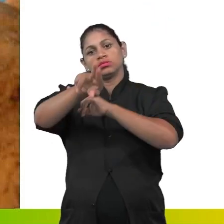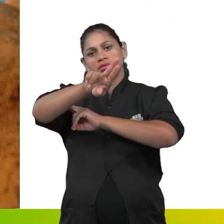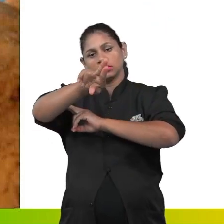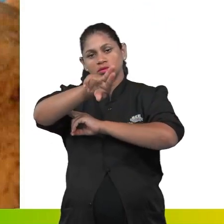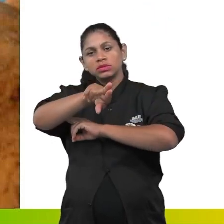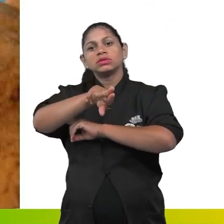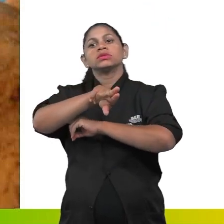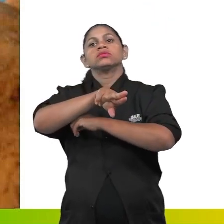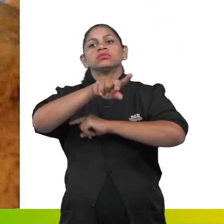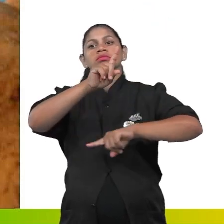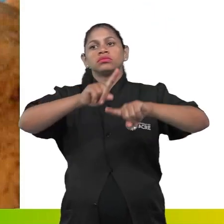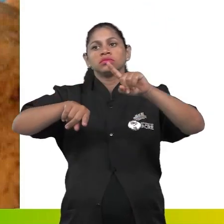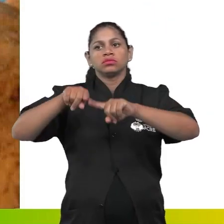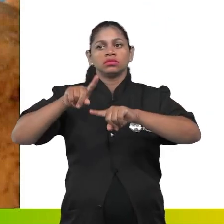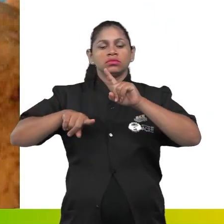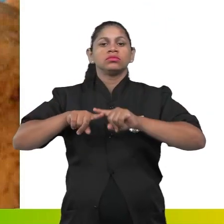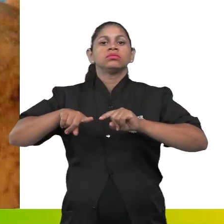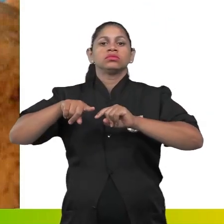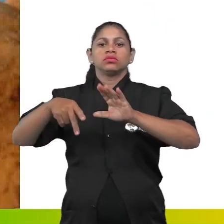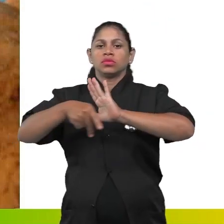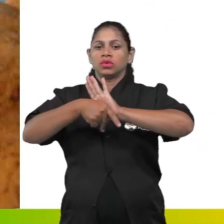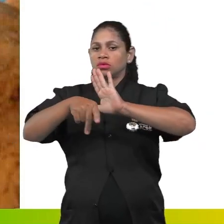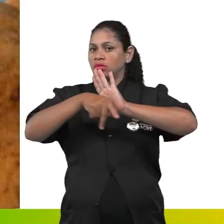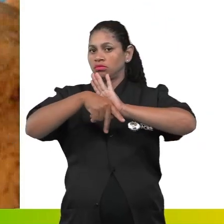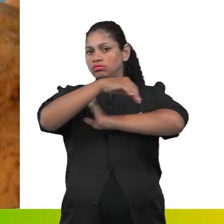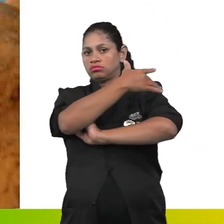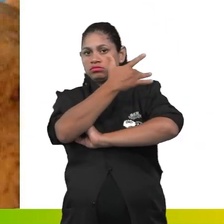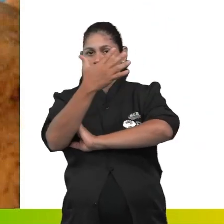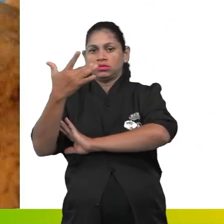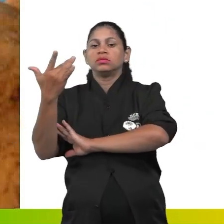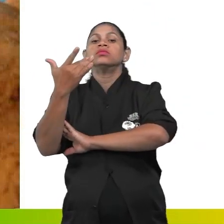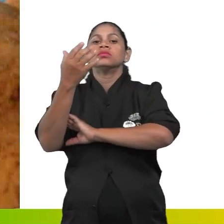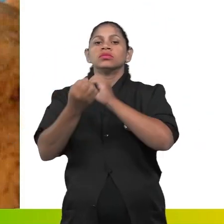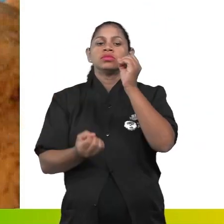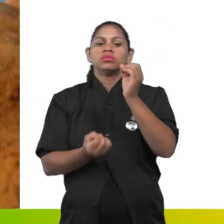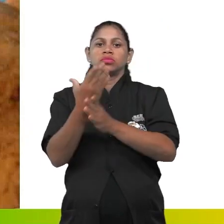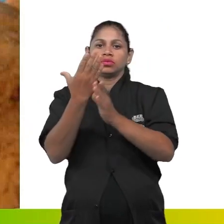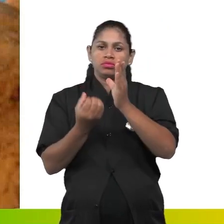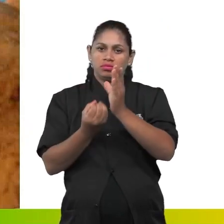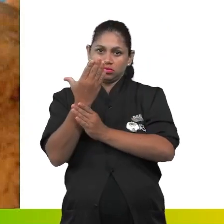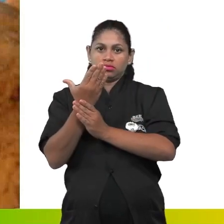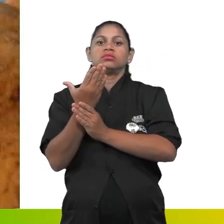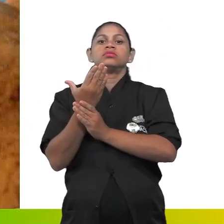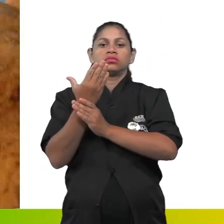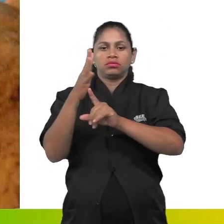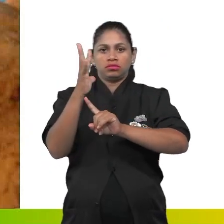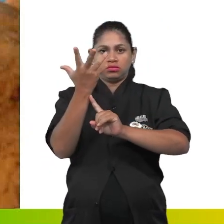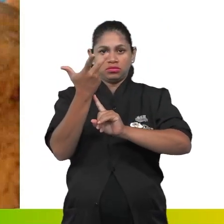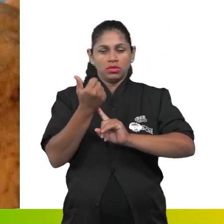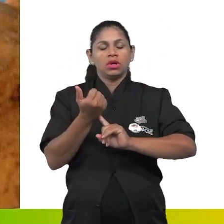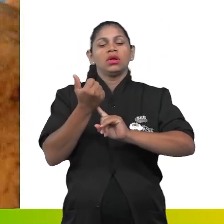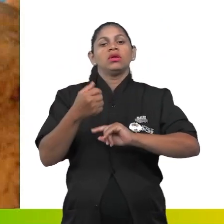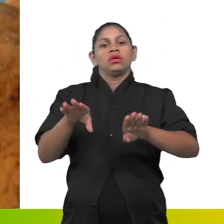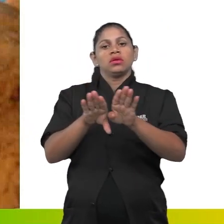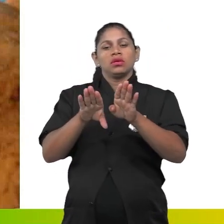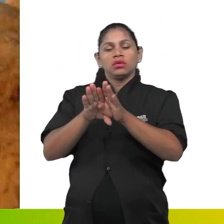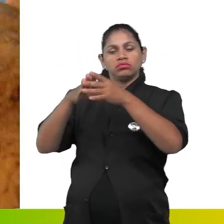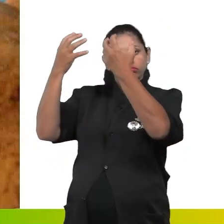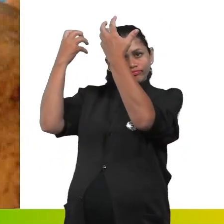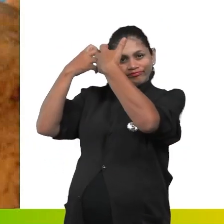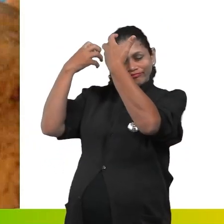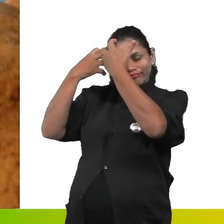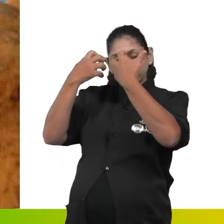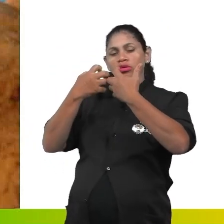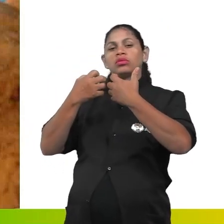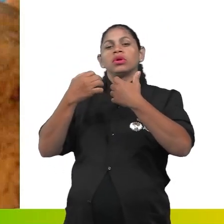natureza para gerar essa produção artística e, ao mesmo tempo, fazer uma reflexão do quanto ela